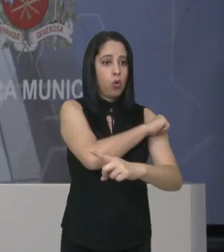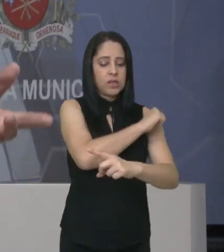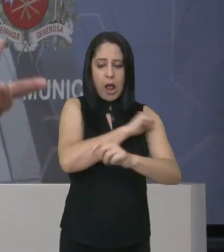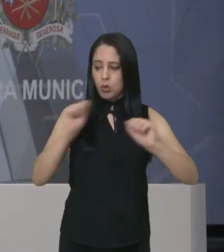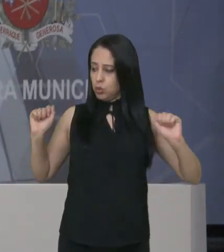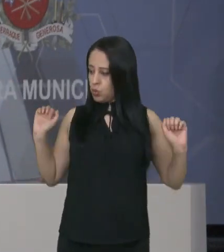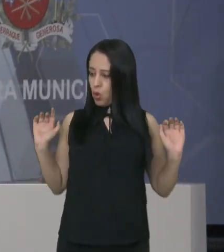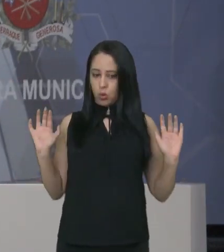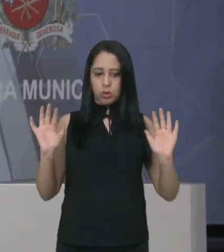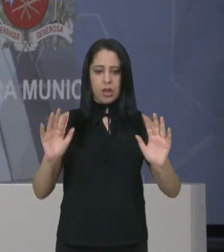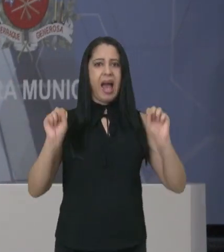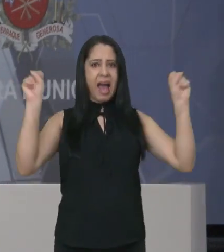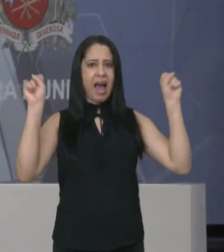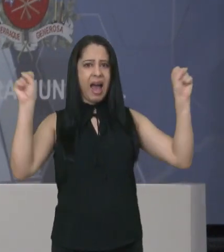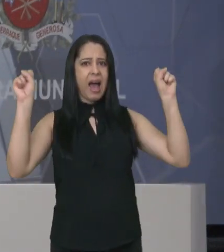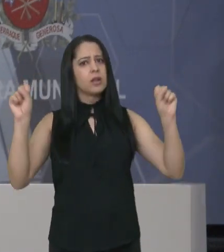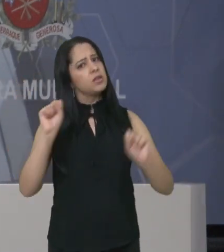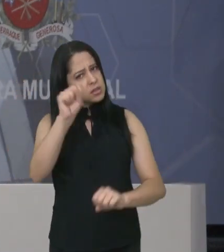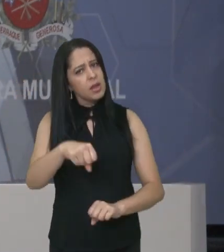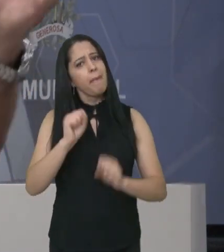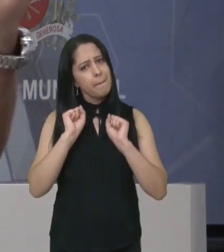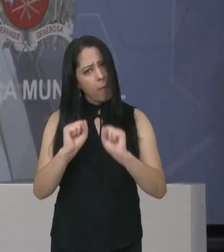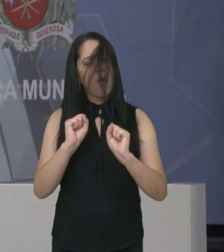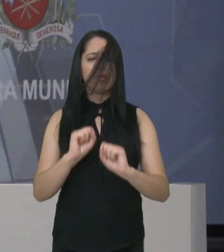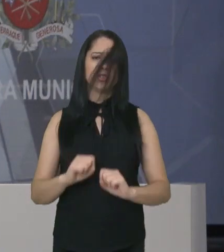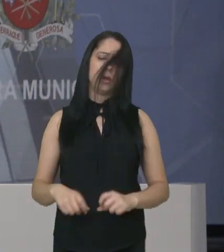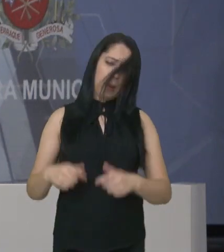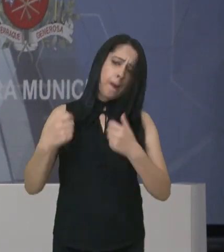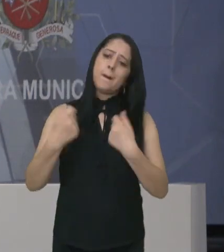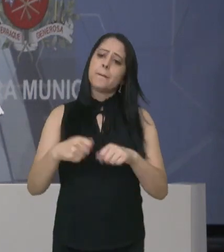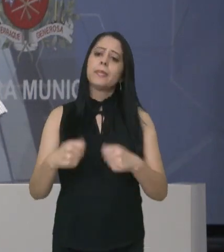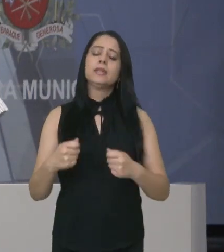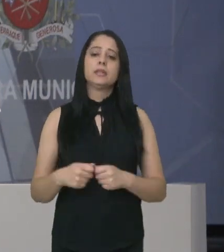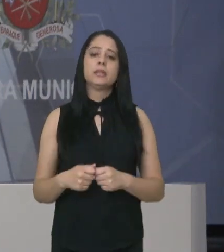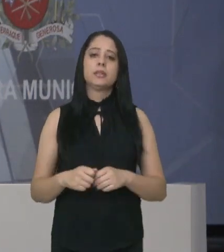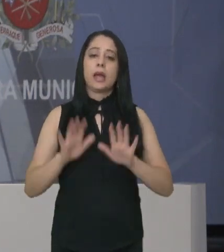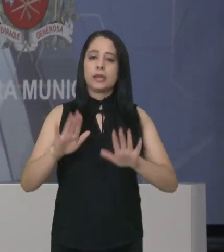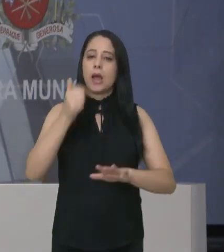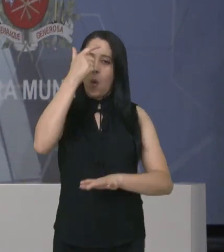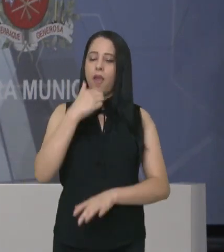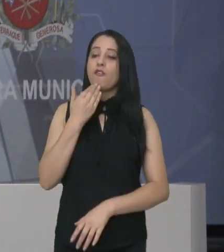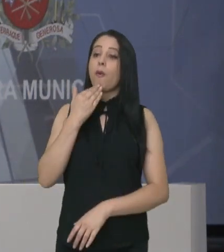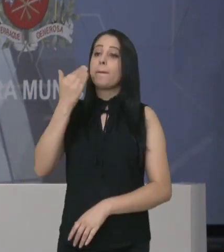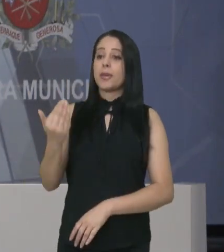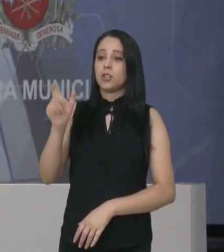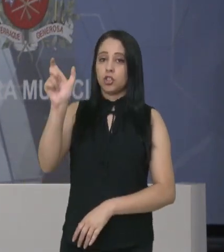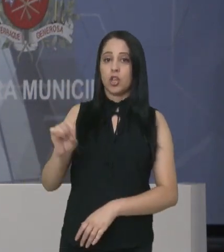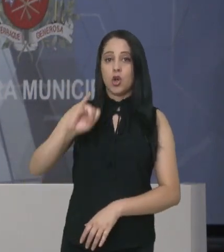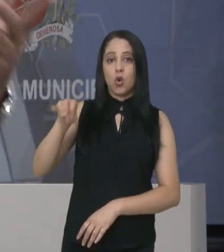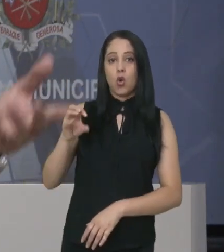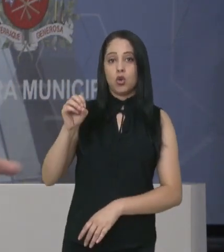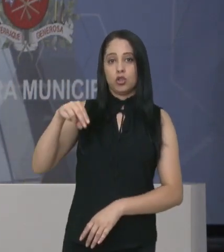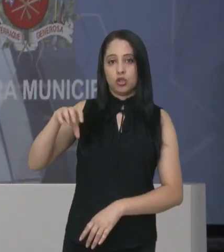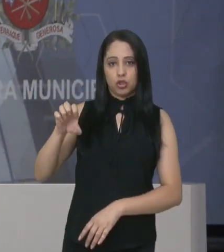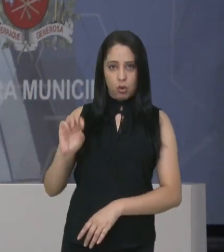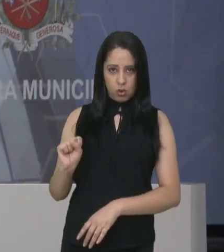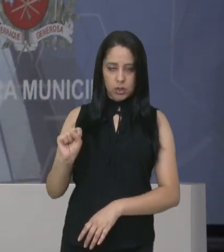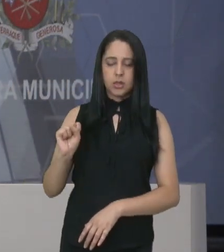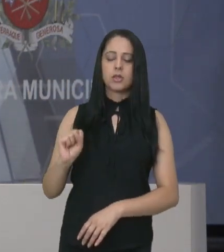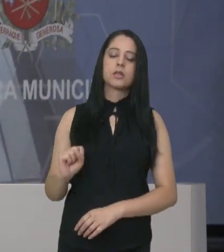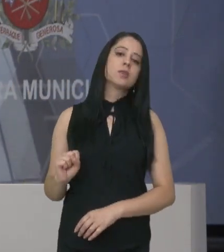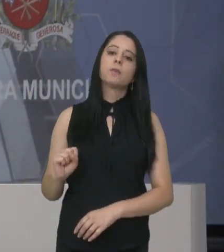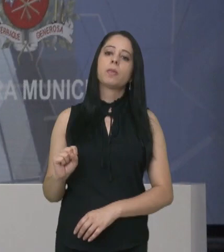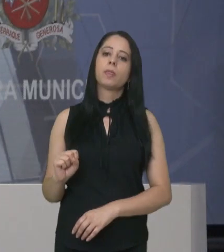em qualquer um dos ginásios da nossa cidade. Então, farei essa solicitação ao secretário Jones, que sempre nos atende